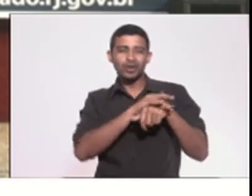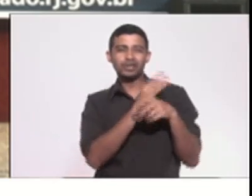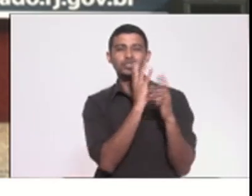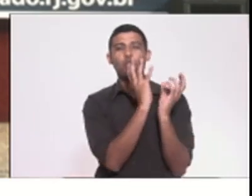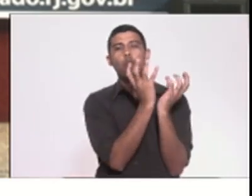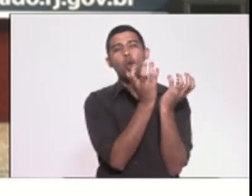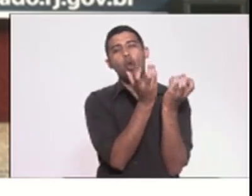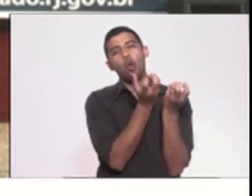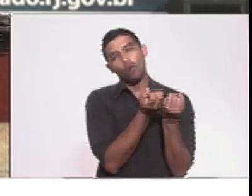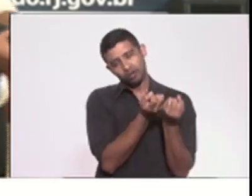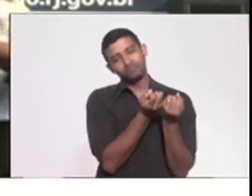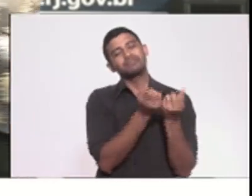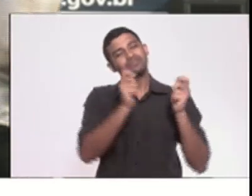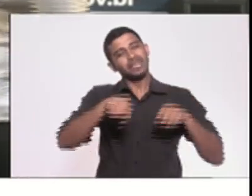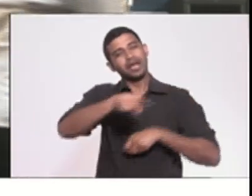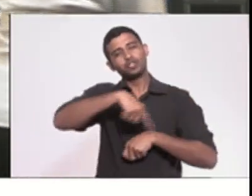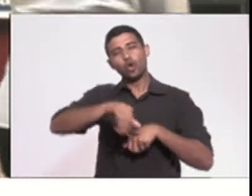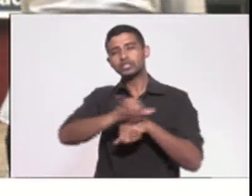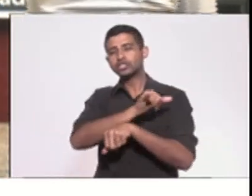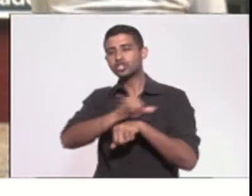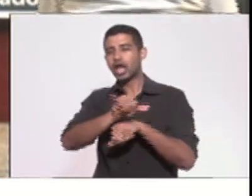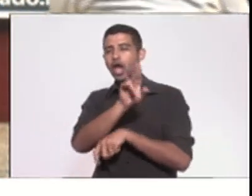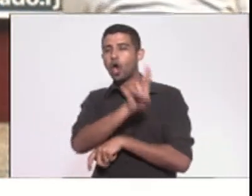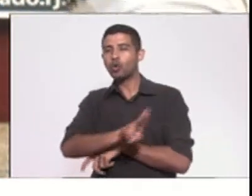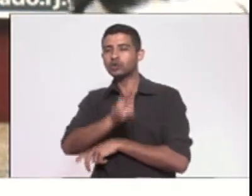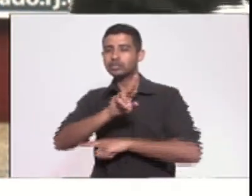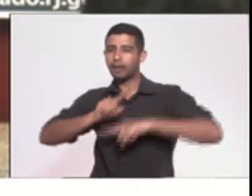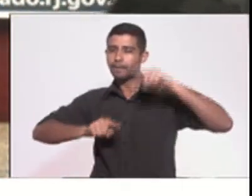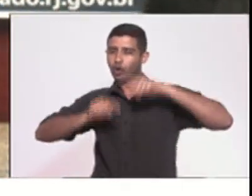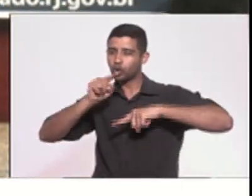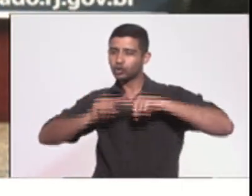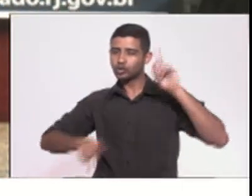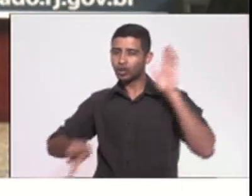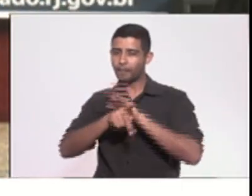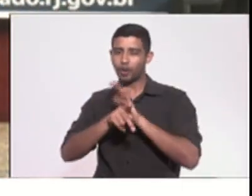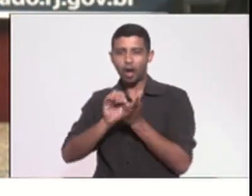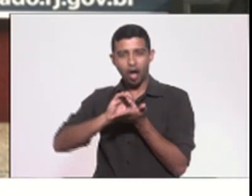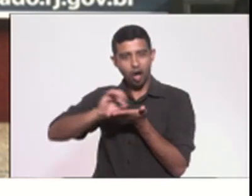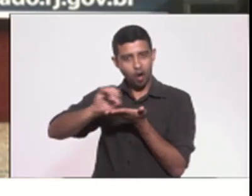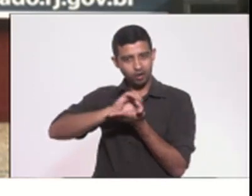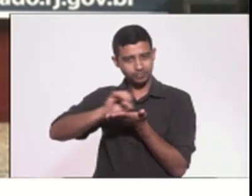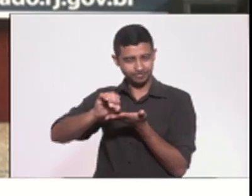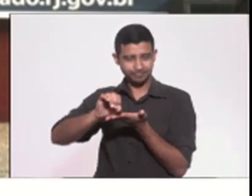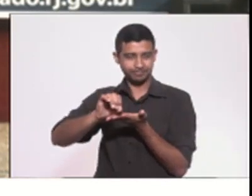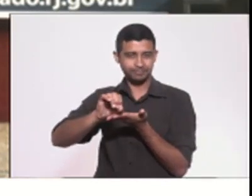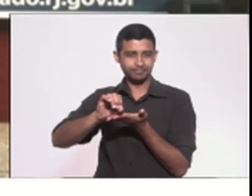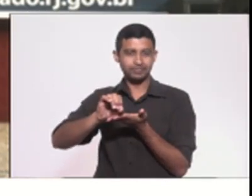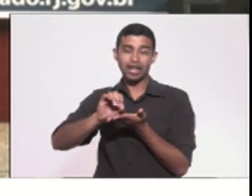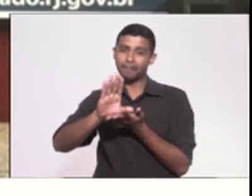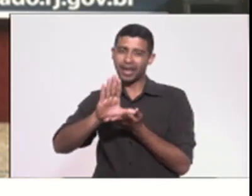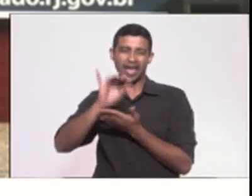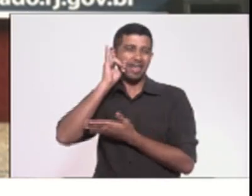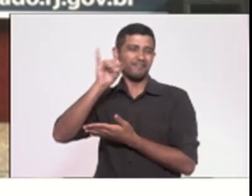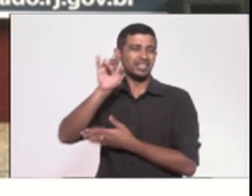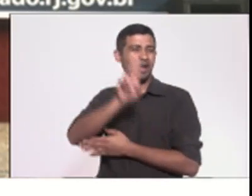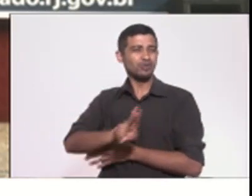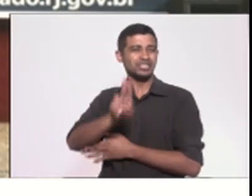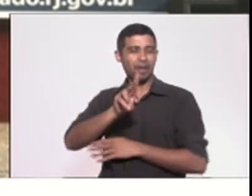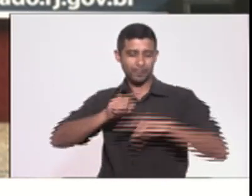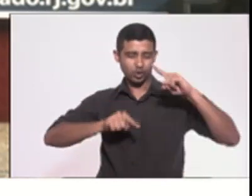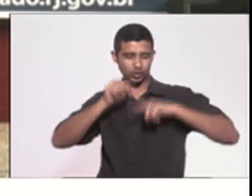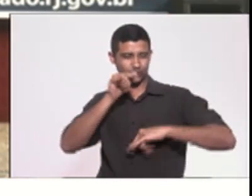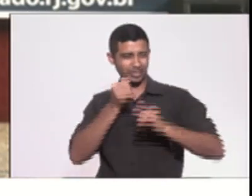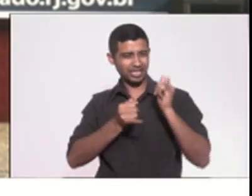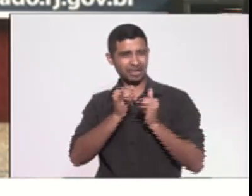uma alternativa da gente utilizar um produto derivado de um organismo, em vez de usar um produto químico para